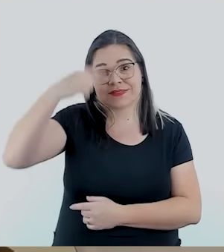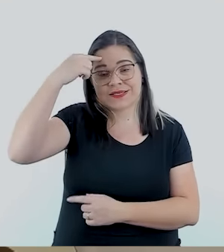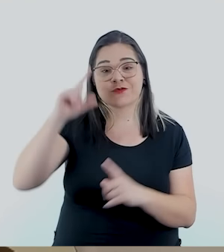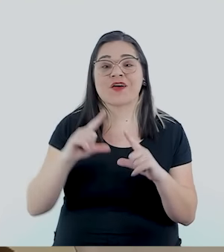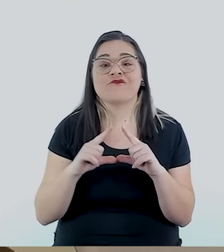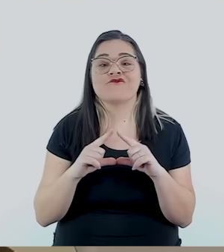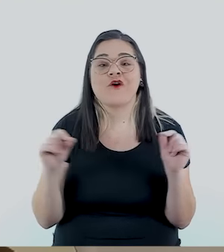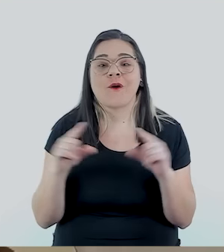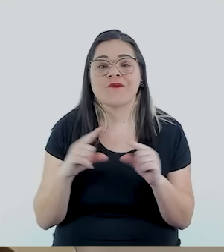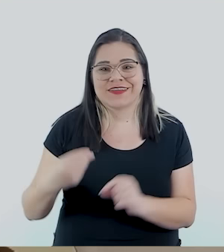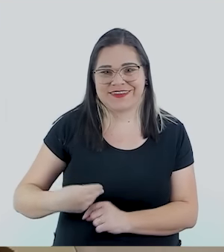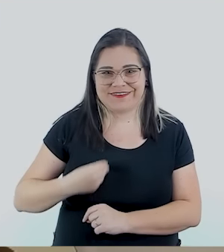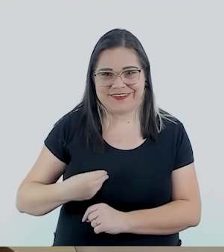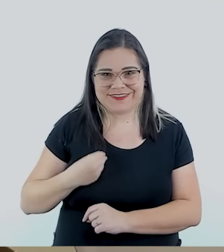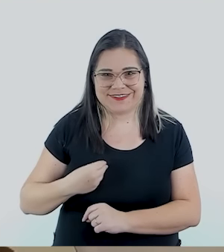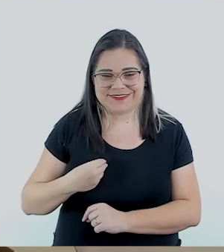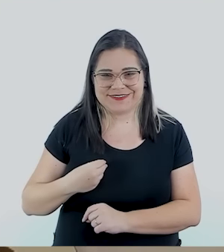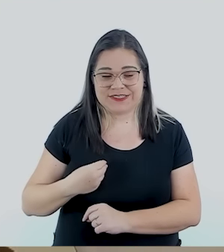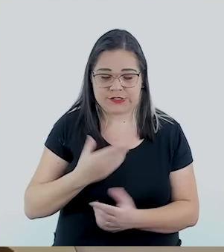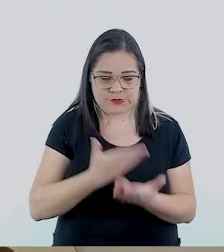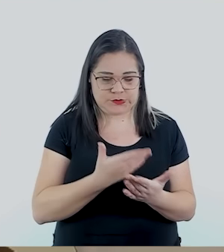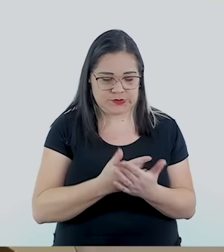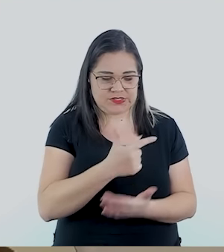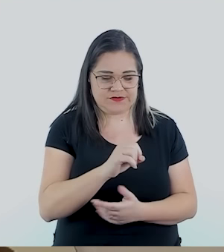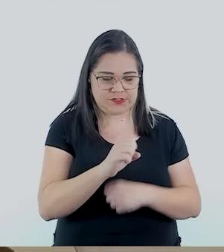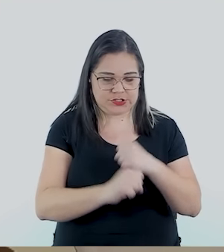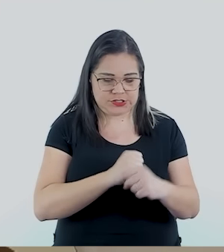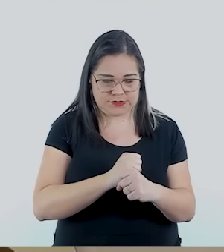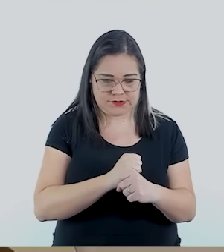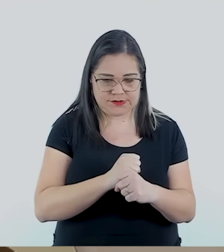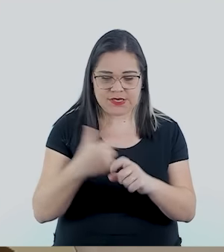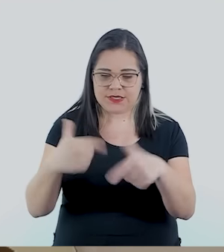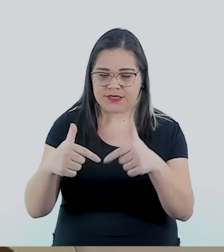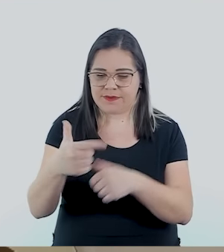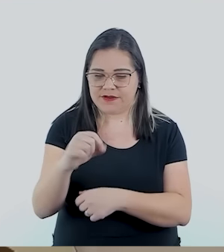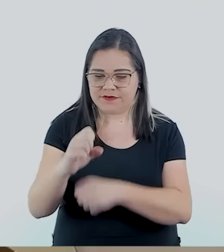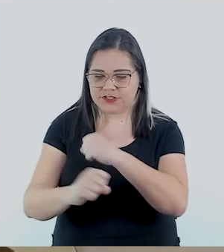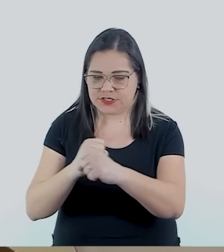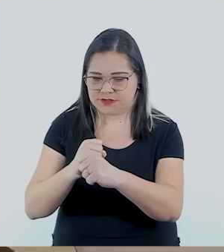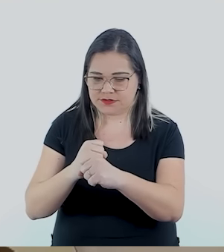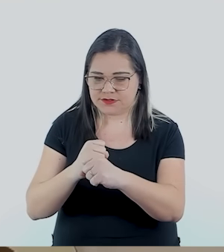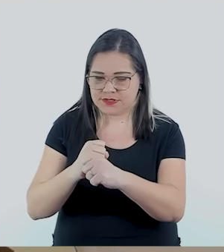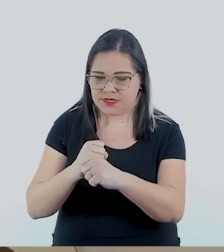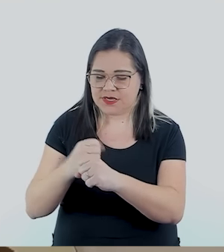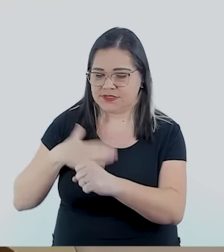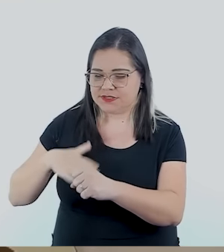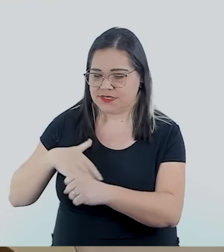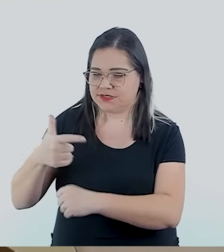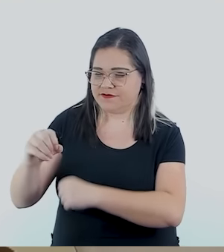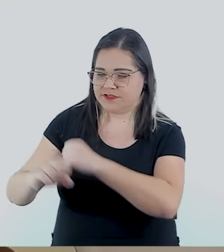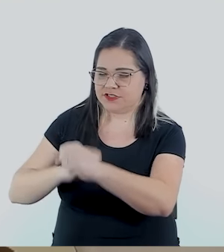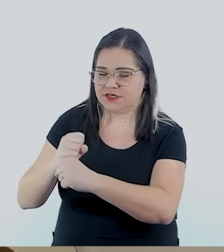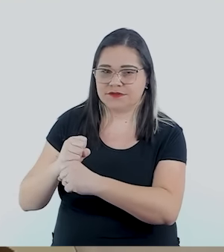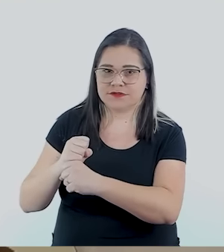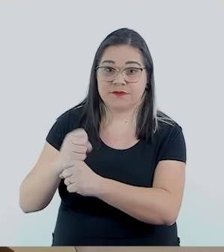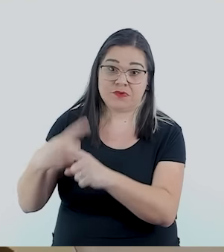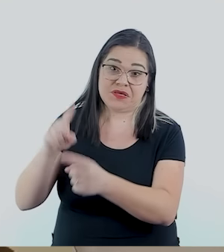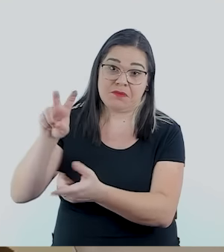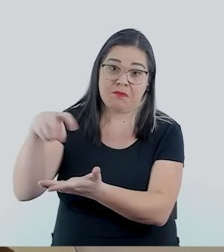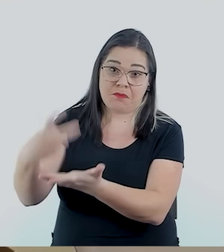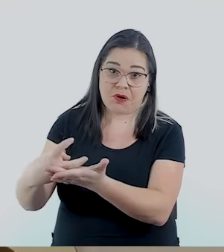da vida de estuda 20 anos trabalha 20 anos e descansa 20 anos porque a gente morria com 60 e poucos ela precisa ser revisitado